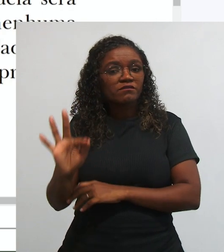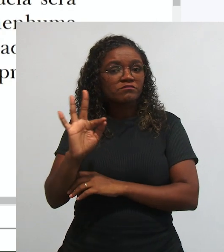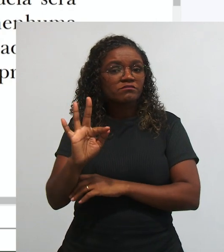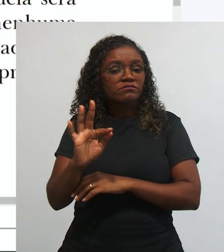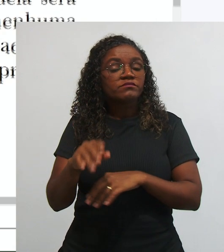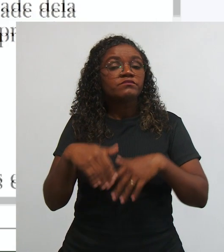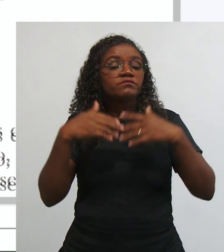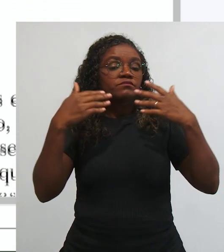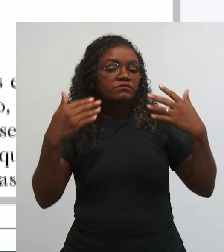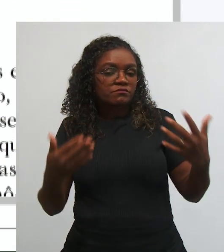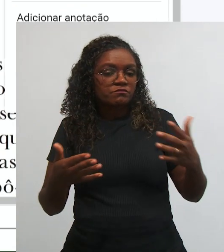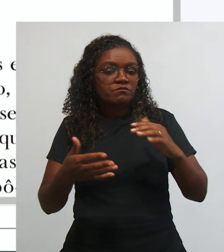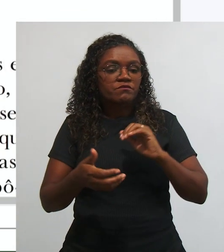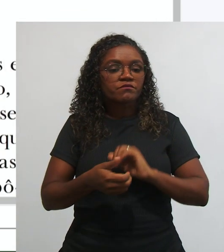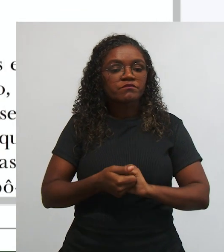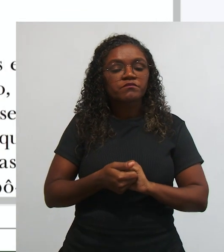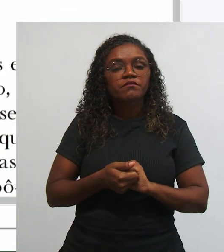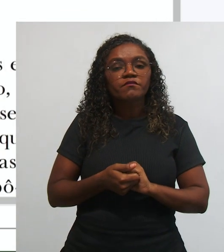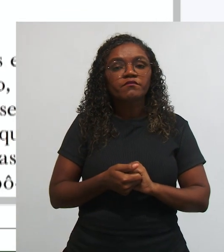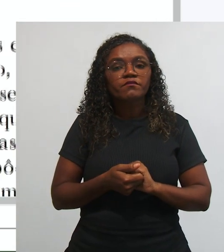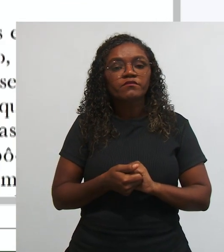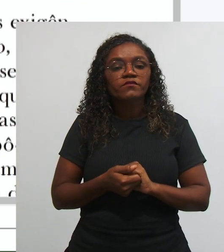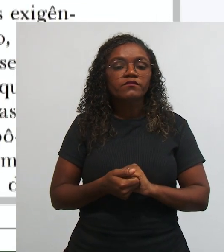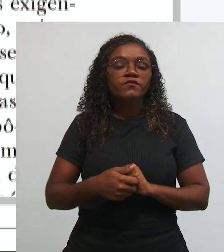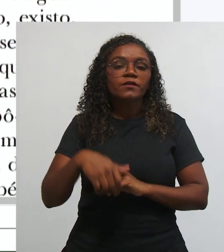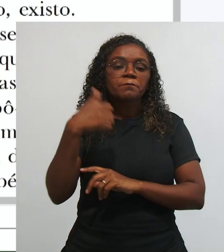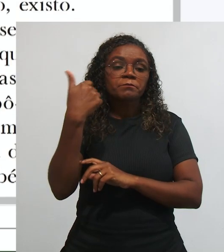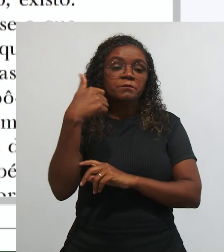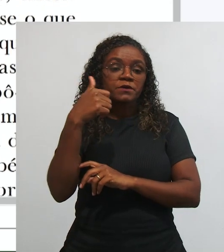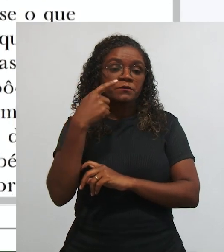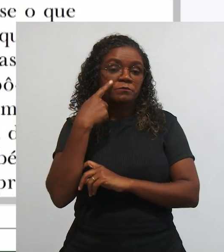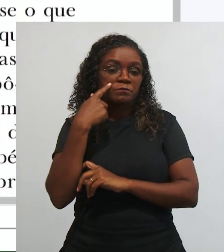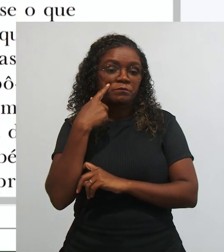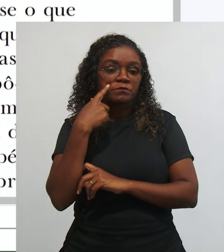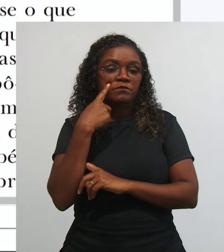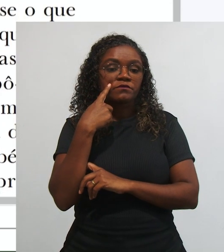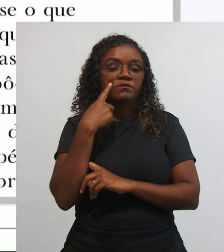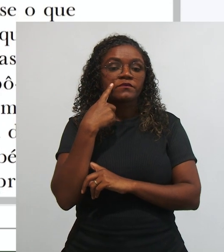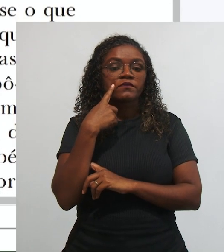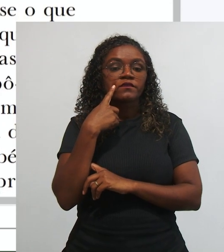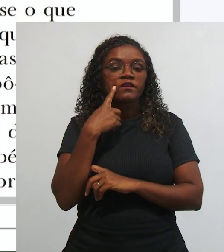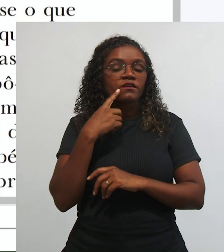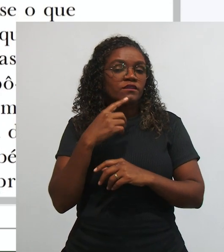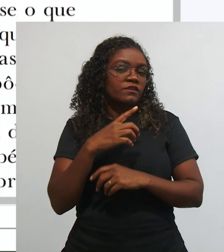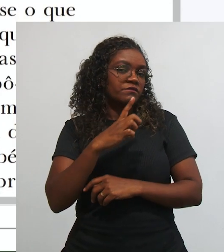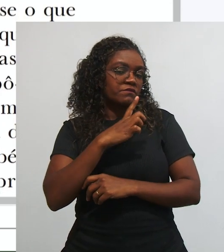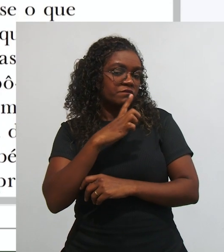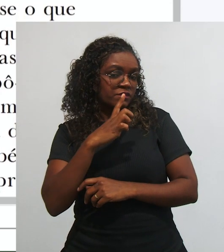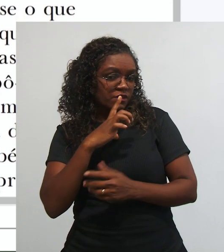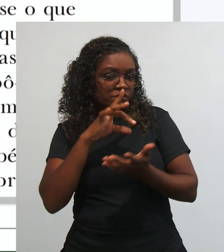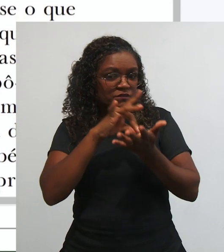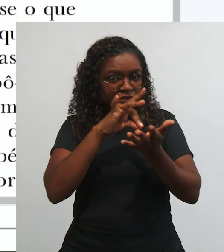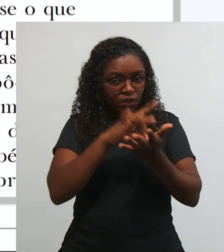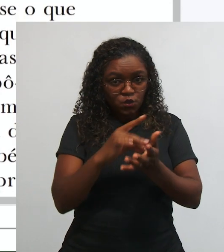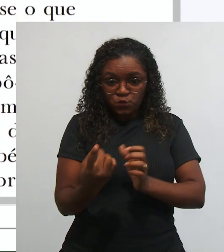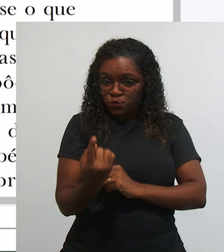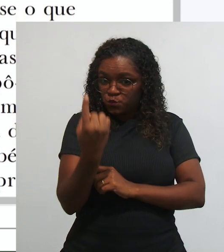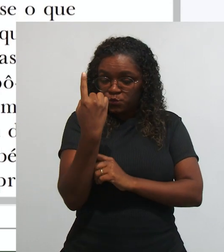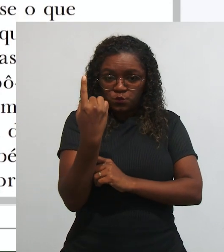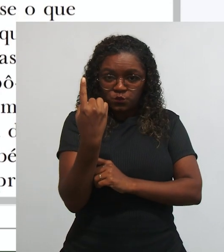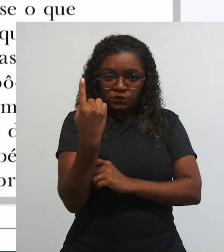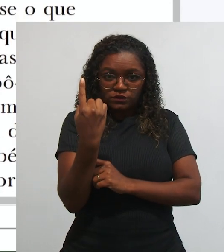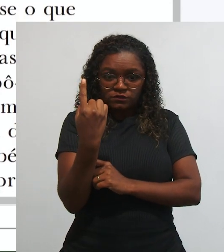que, vamos aqui, cadê? O primeiro princípio é de que há uma verdade, uma única,